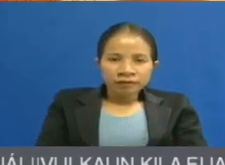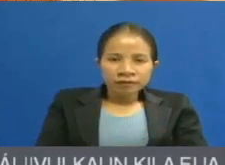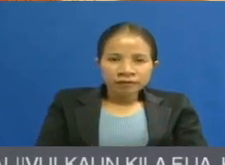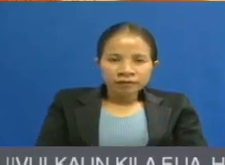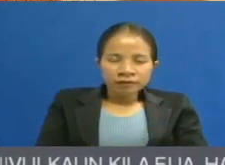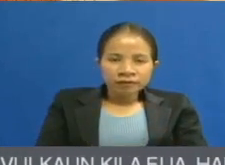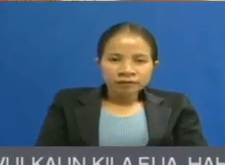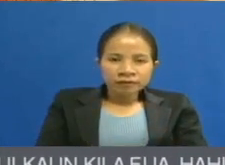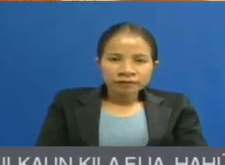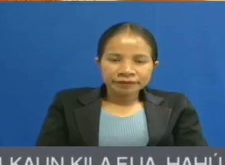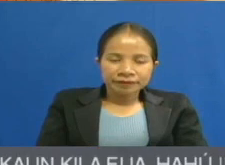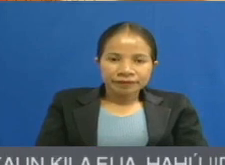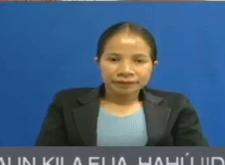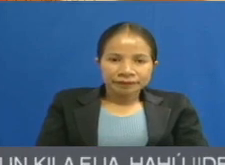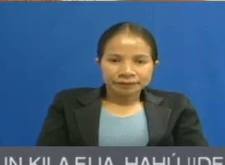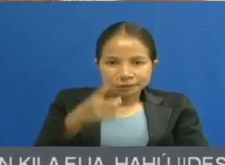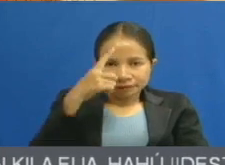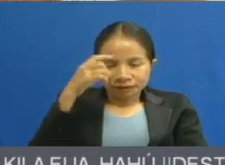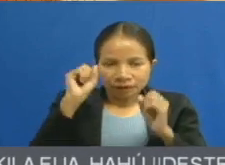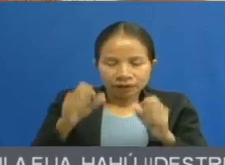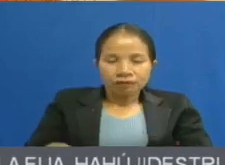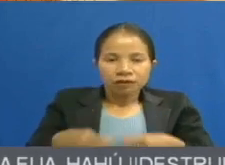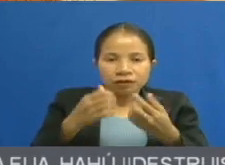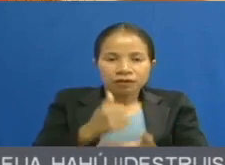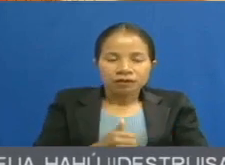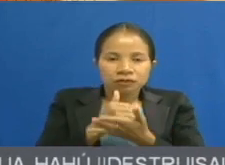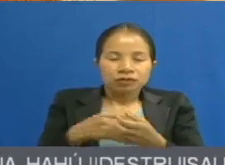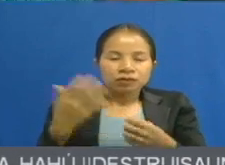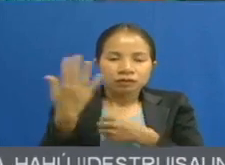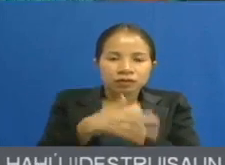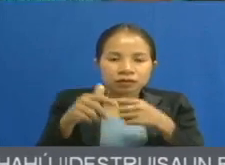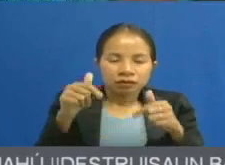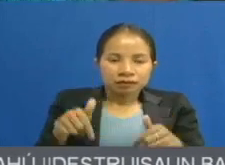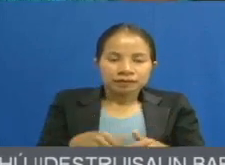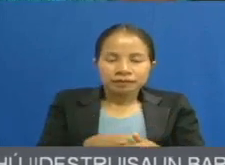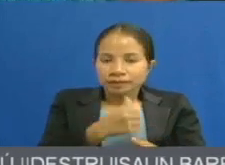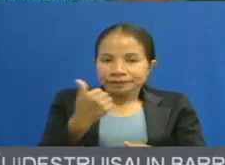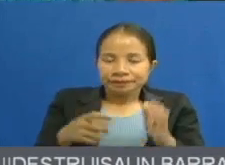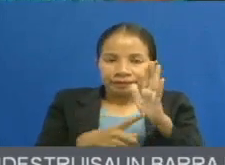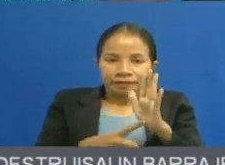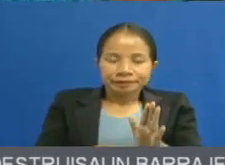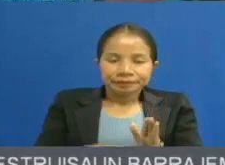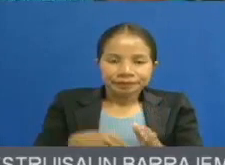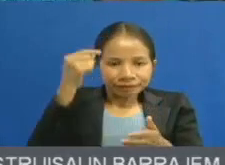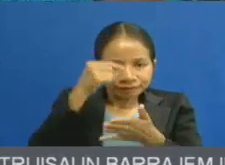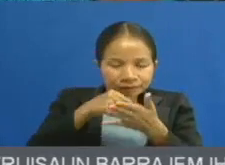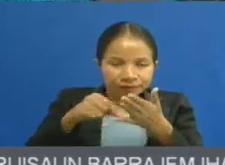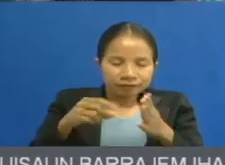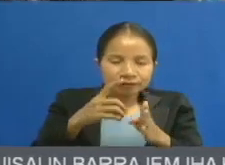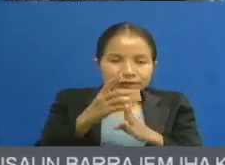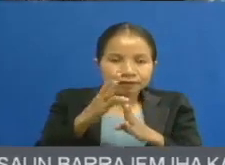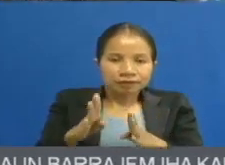ser cumprir o Estado para ter o apoio para ver a santa. Sorencelo, representante secretário